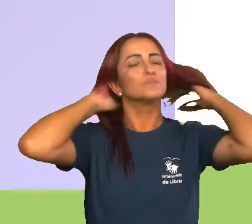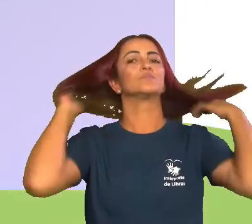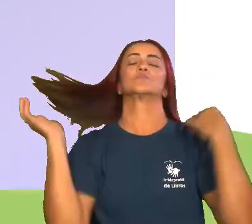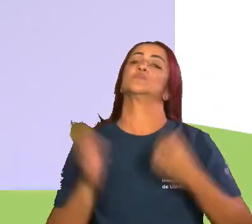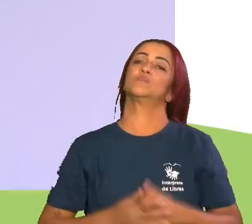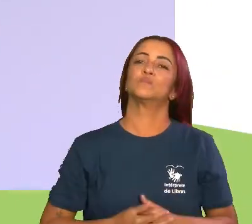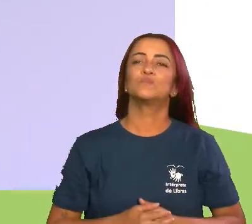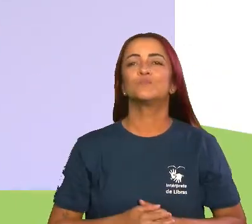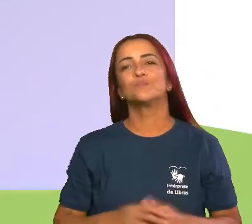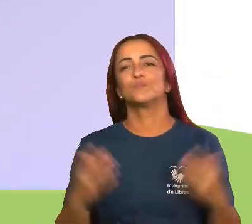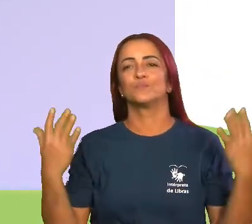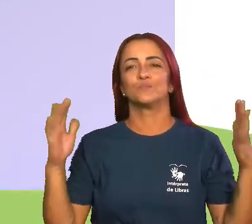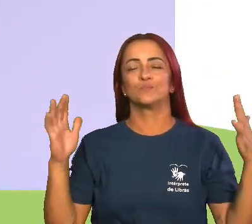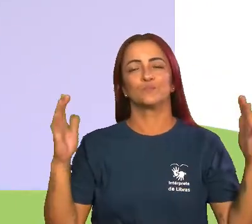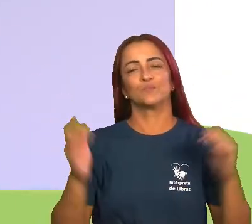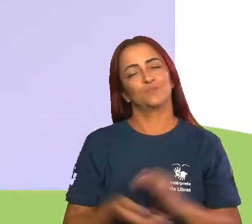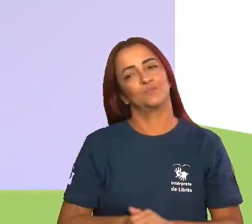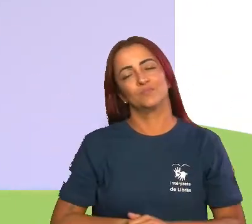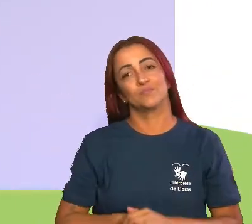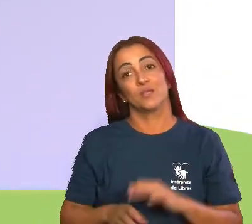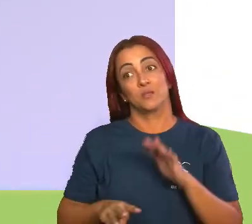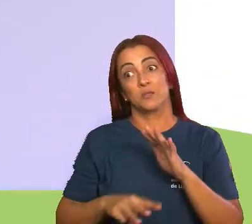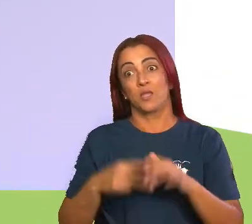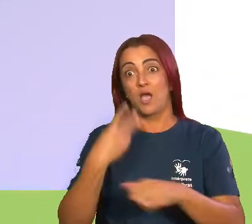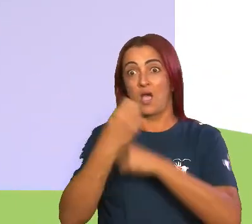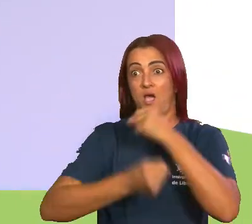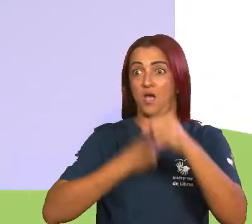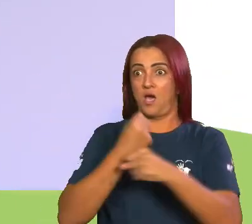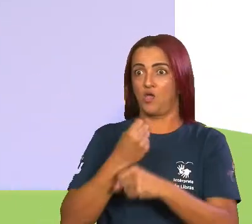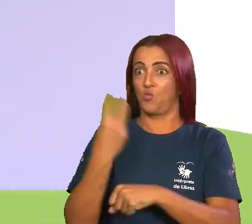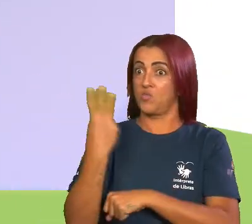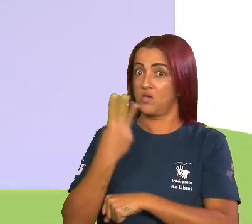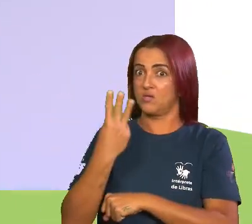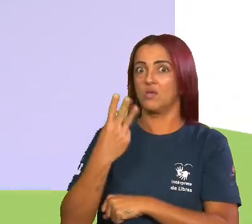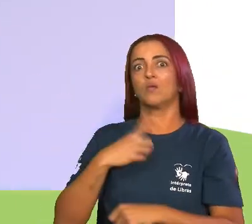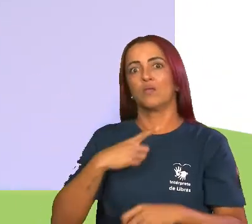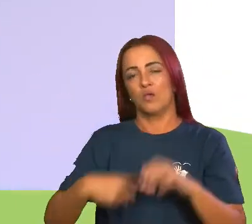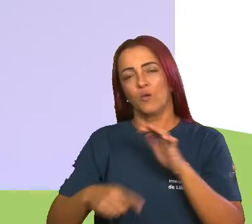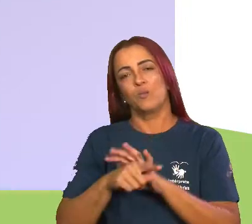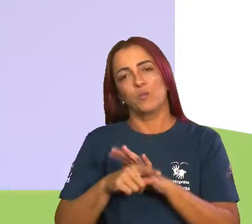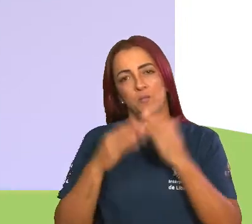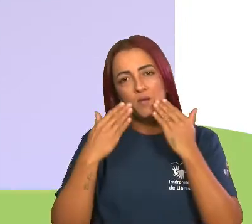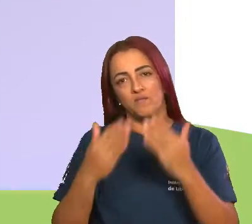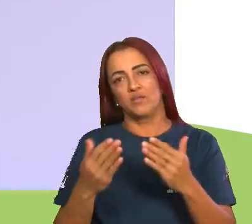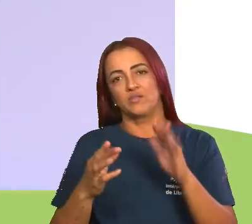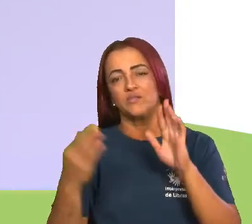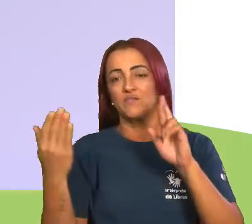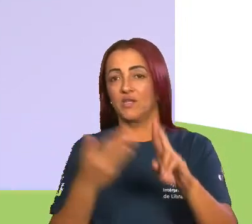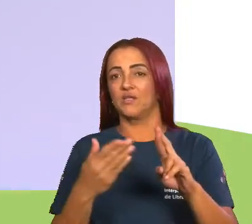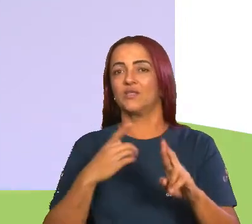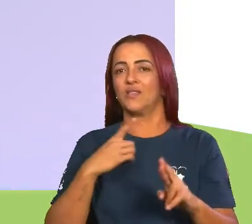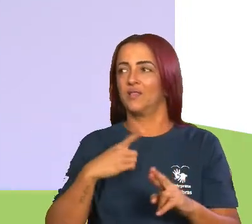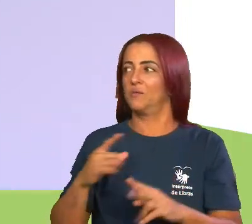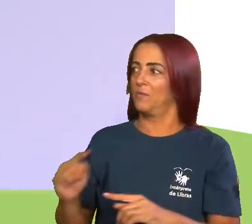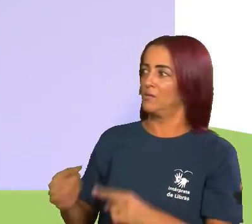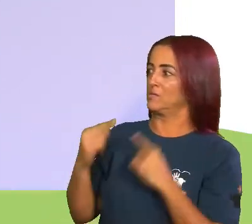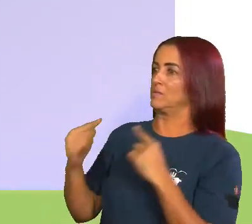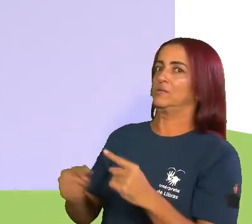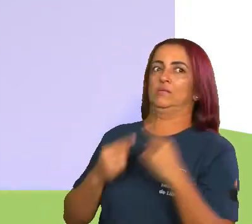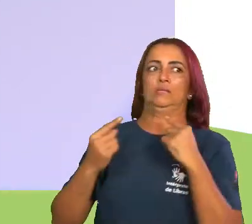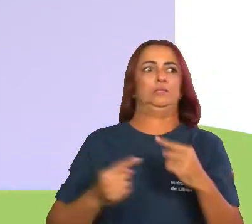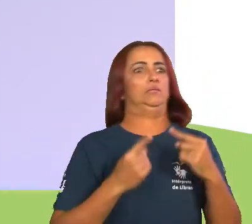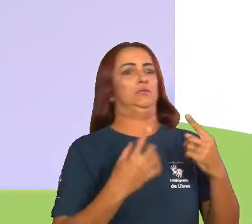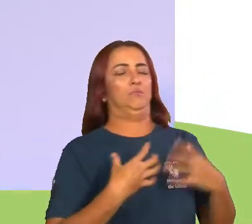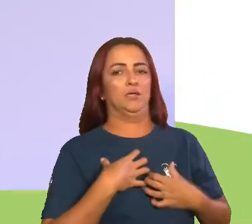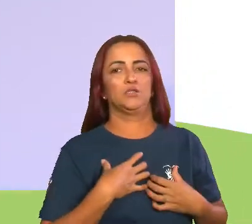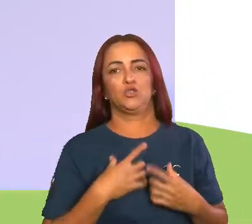Gente, eu vou contar para vocês que é o meu terceiro ano aqui à frente do Prêmio Gente Rara e a cada ano eu sinto que eles estão me desafiando mais a